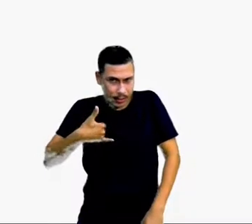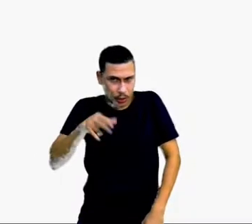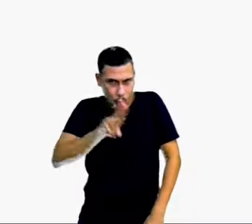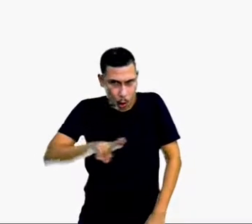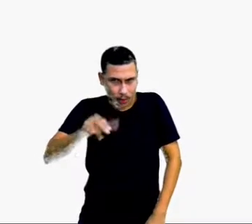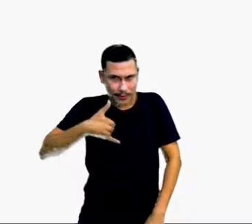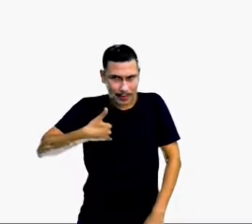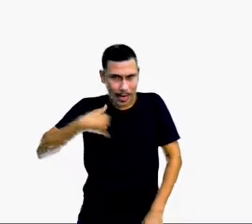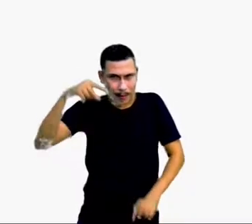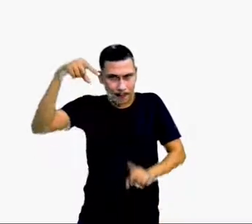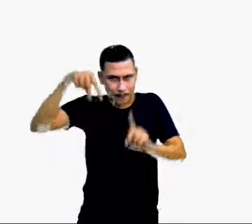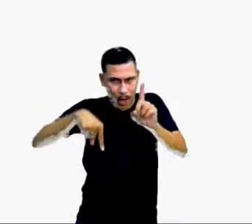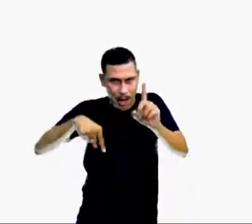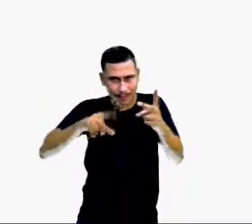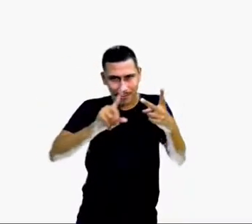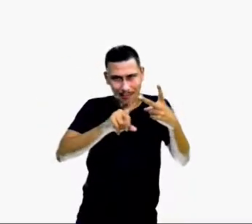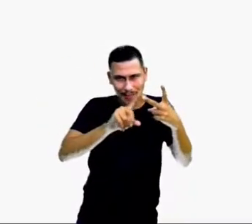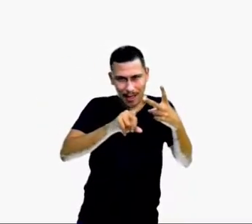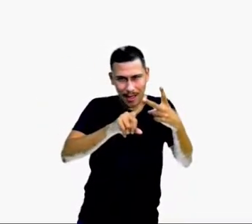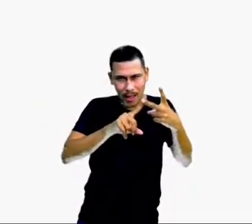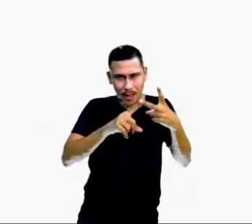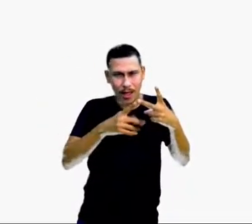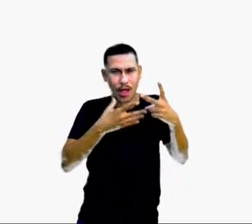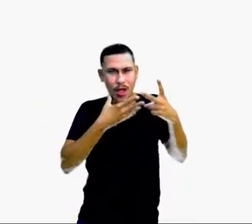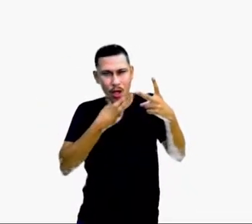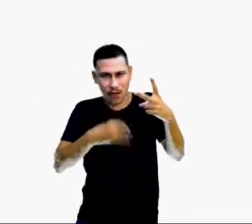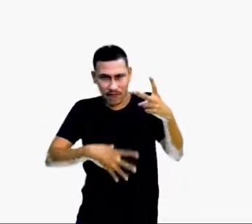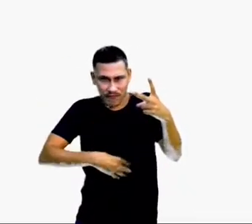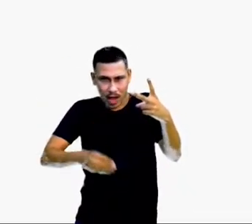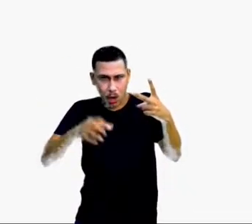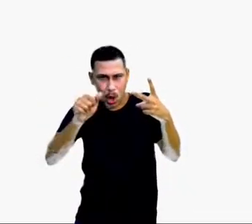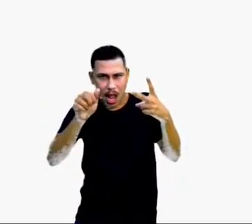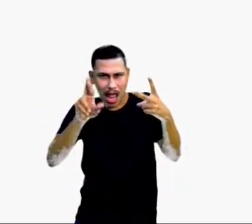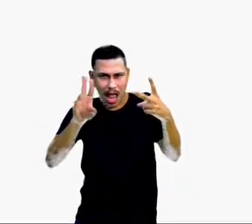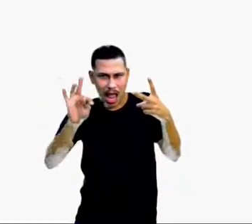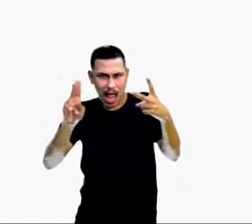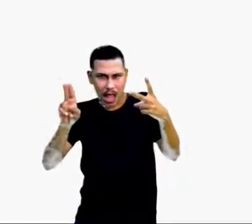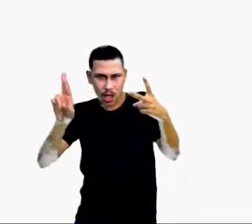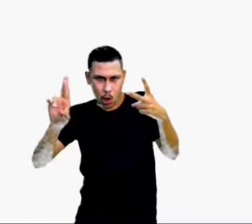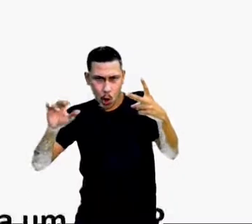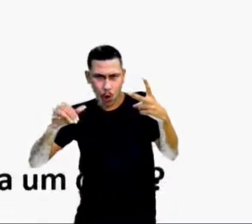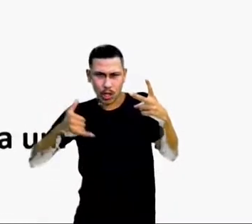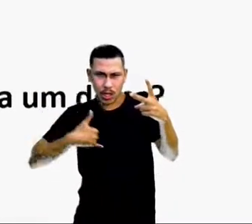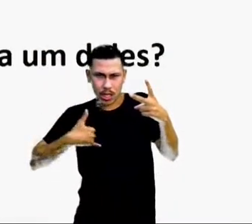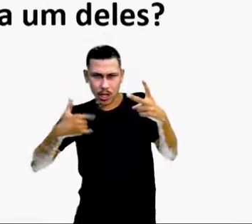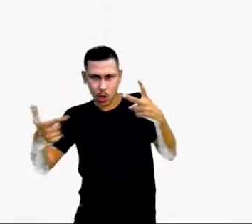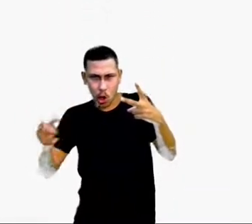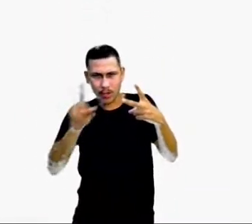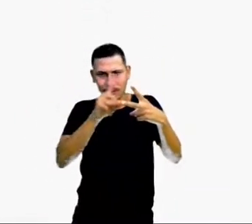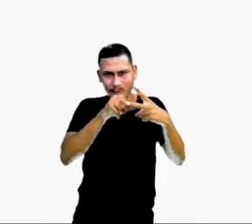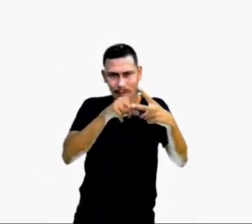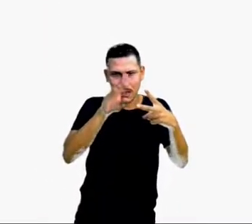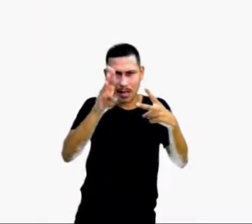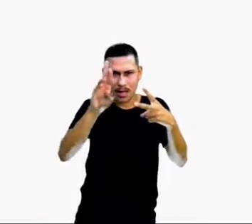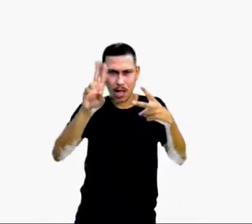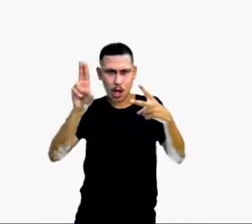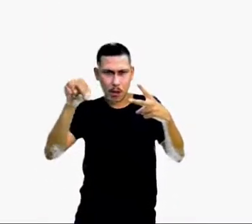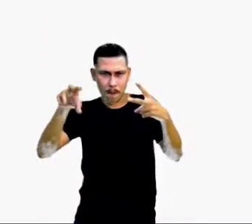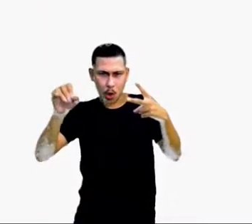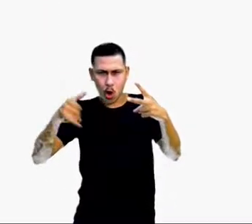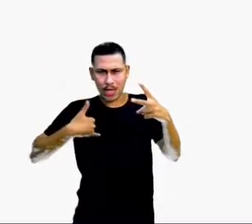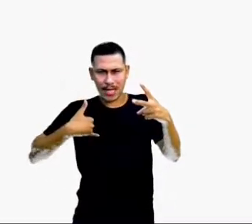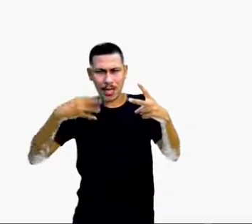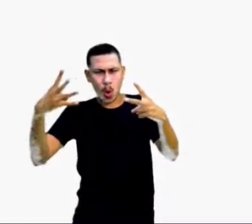Sabendo que Arthur tem 2 aninhos e Bruno tem 4 anos, queremos saber agora quanto